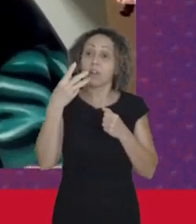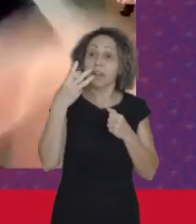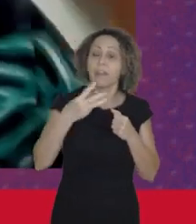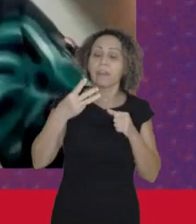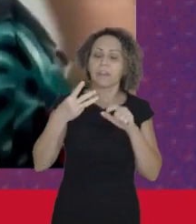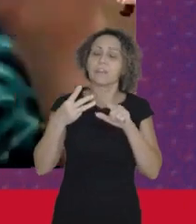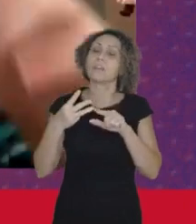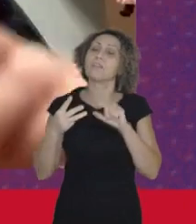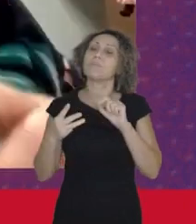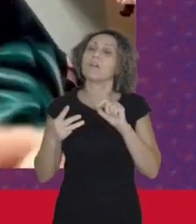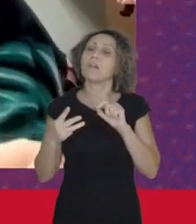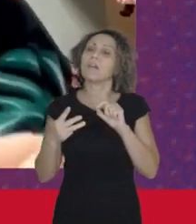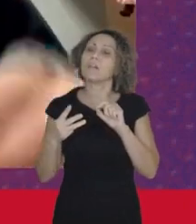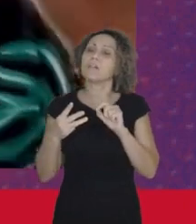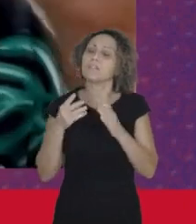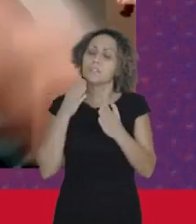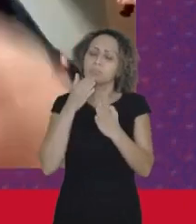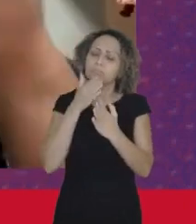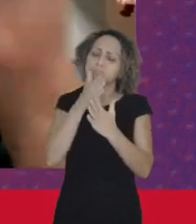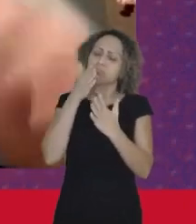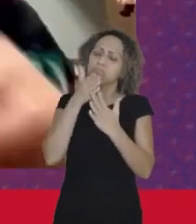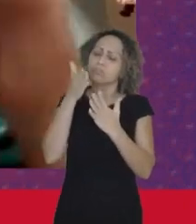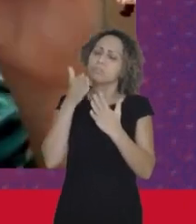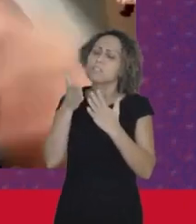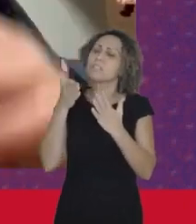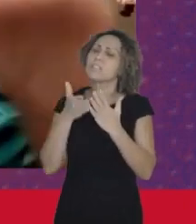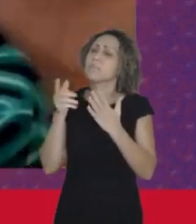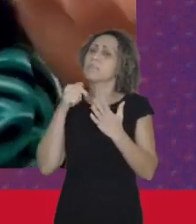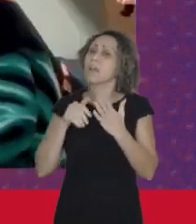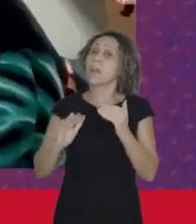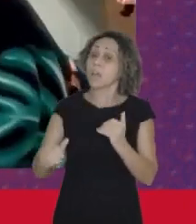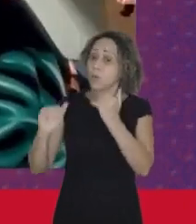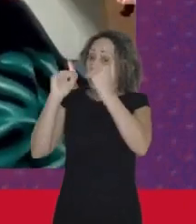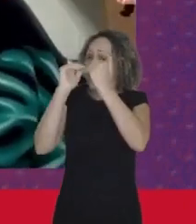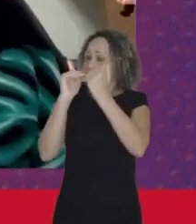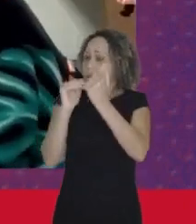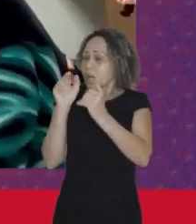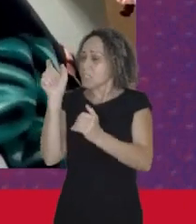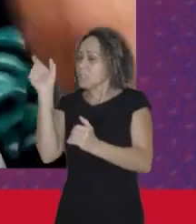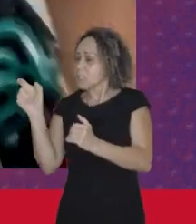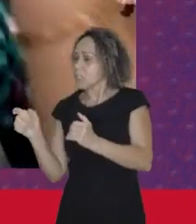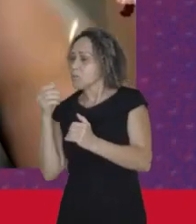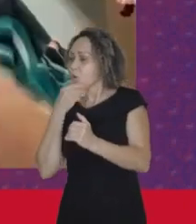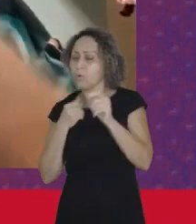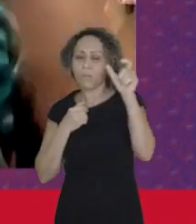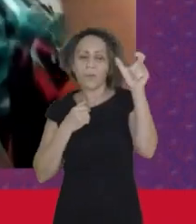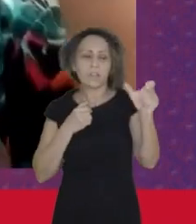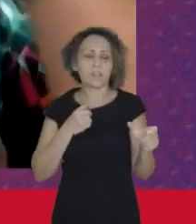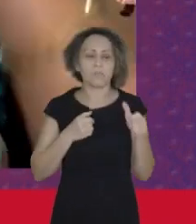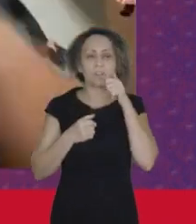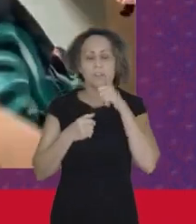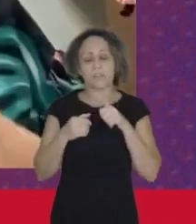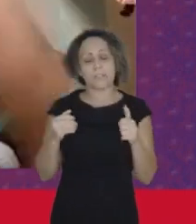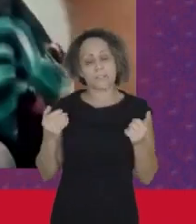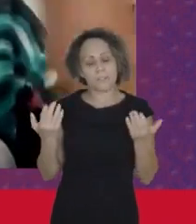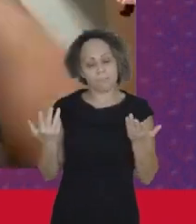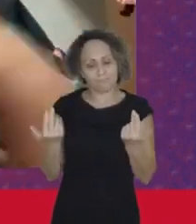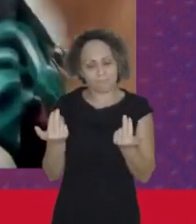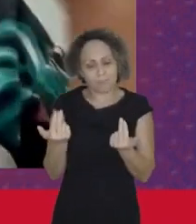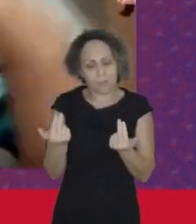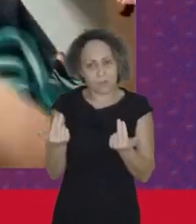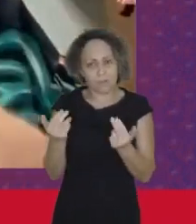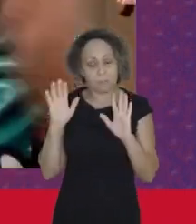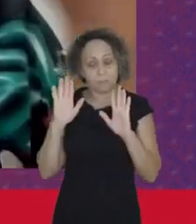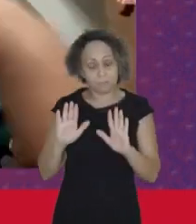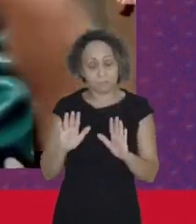princípios. E dentro desses princípios nós temos a igualdade entre homens e mulheres. Vejam que ela vem trazendo, o